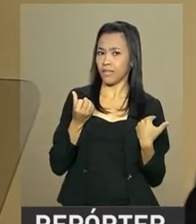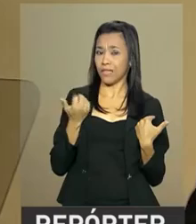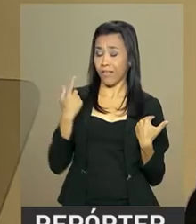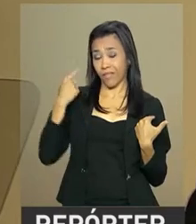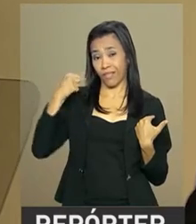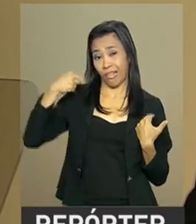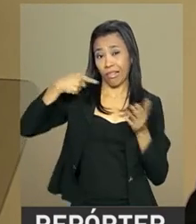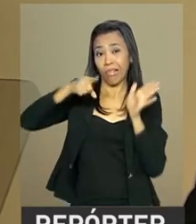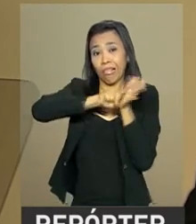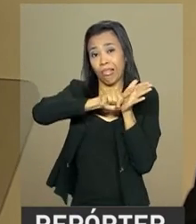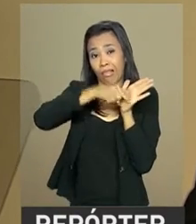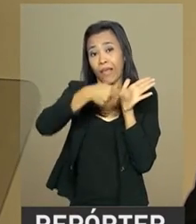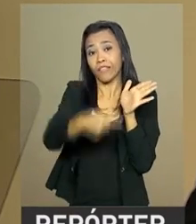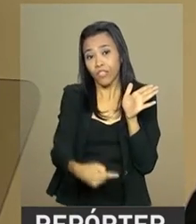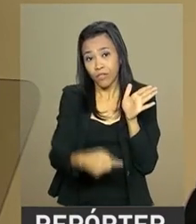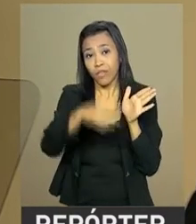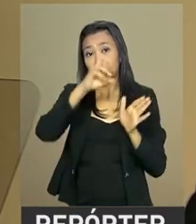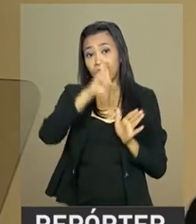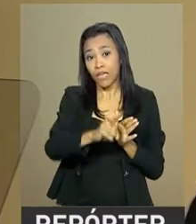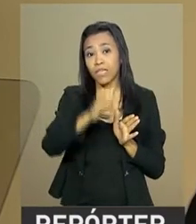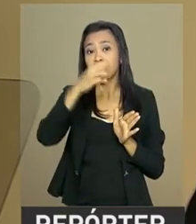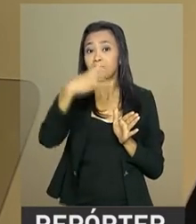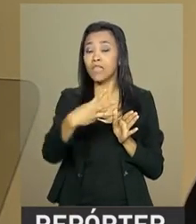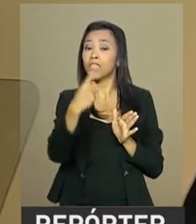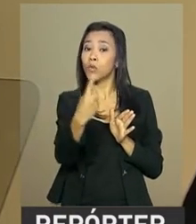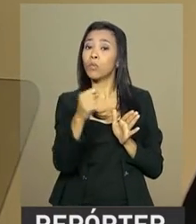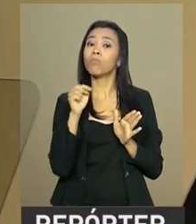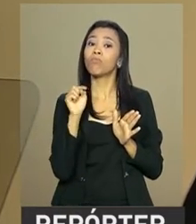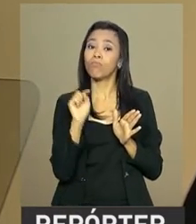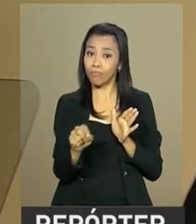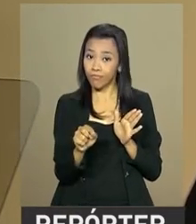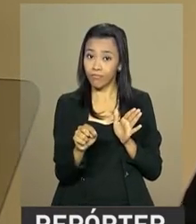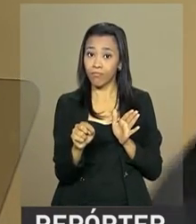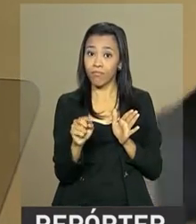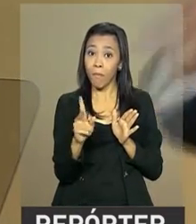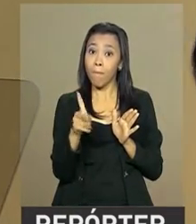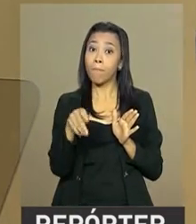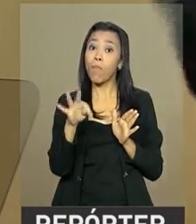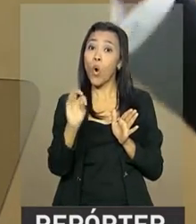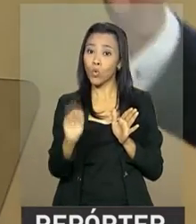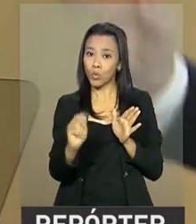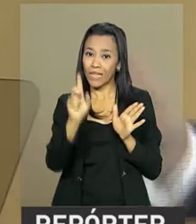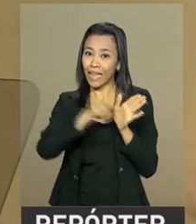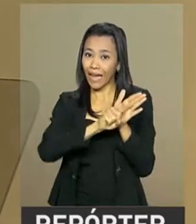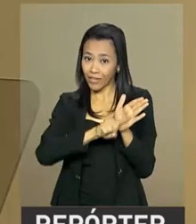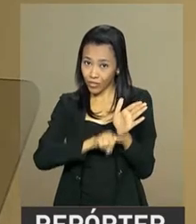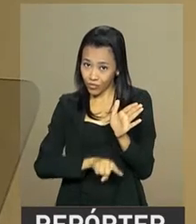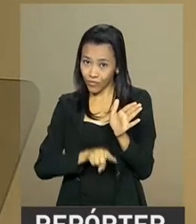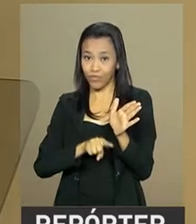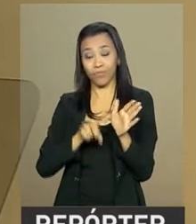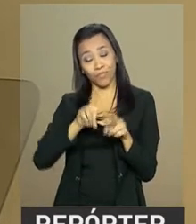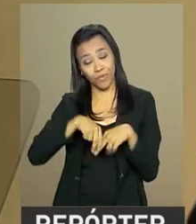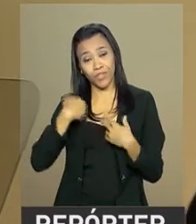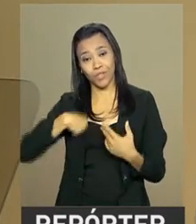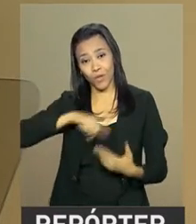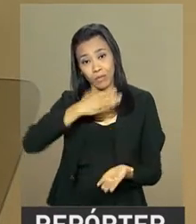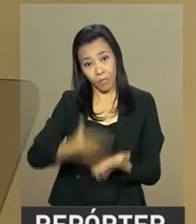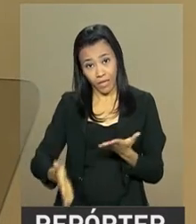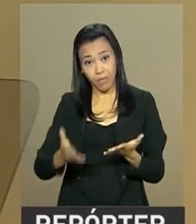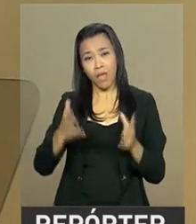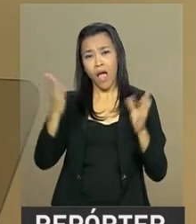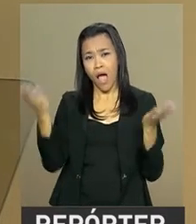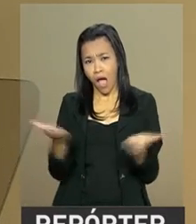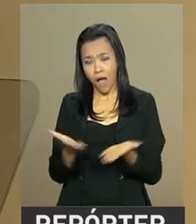é de 500 e 1 534 pontos negativos por isso que perdemos todo grau de investimento agora baixou